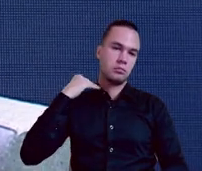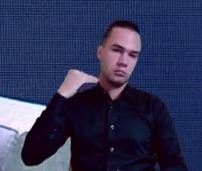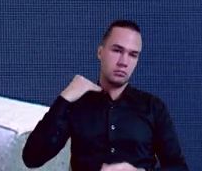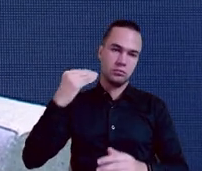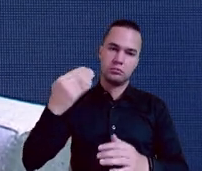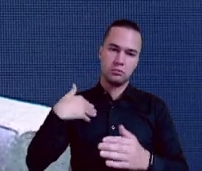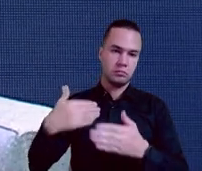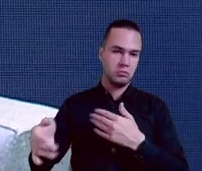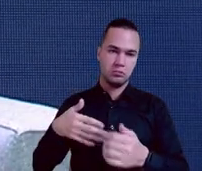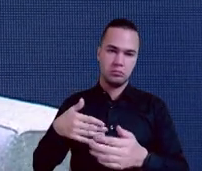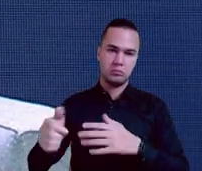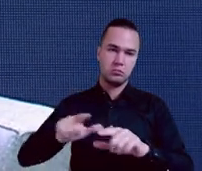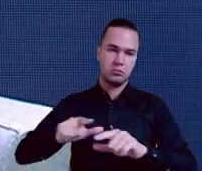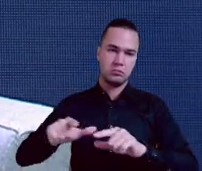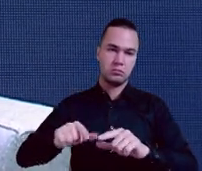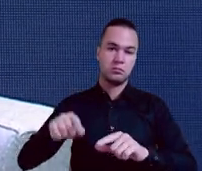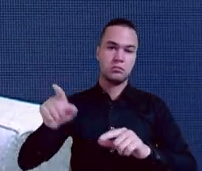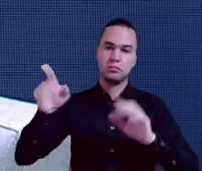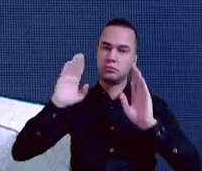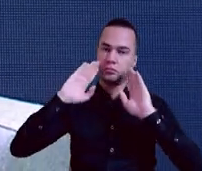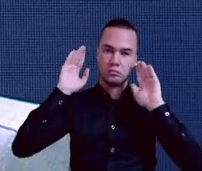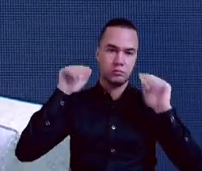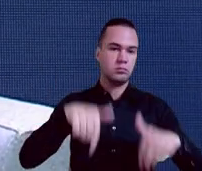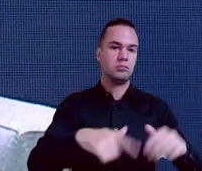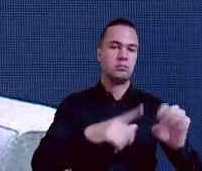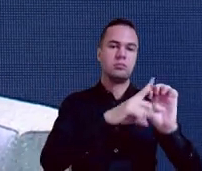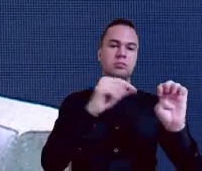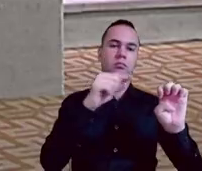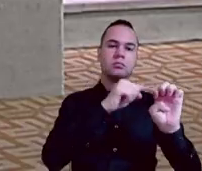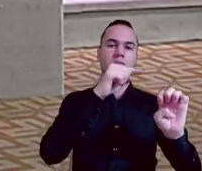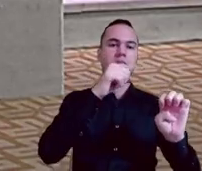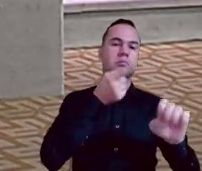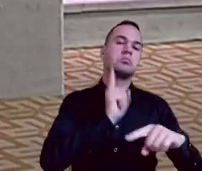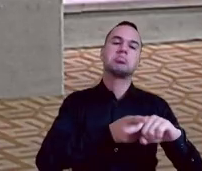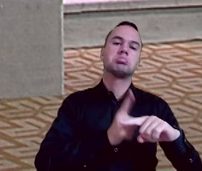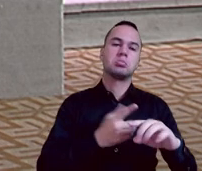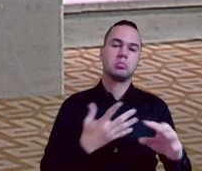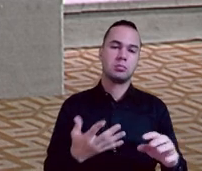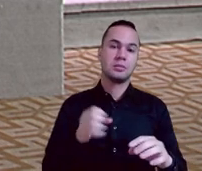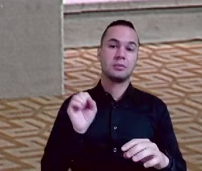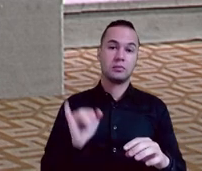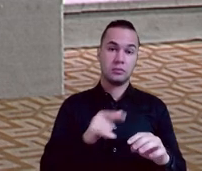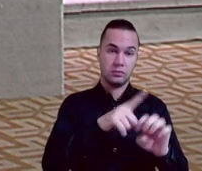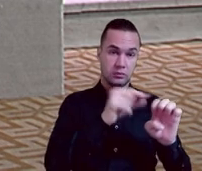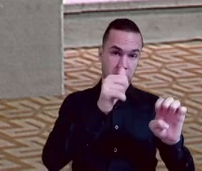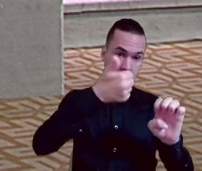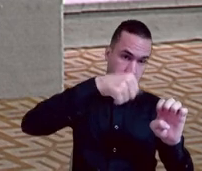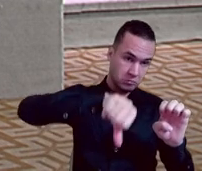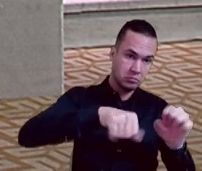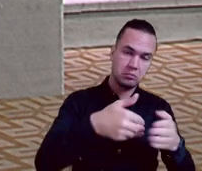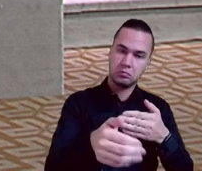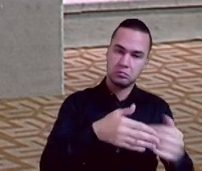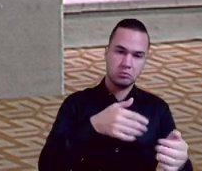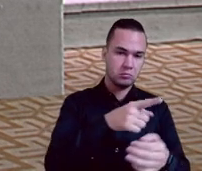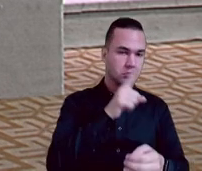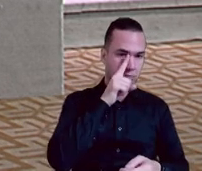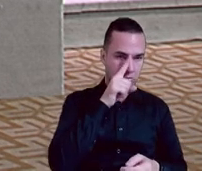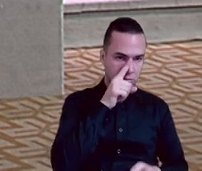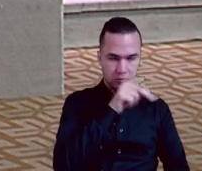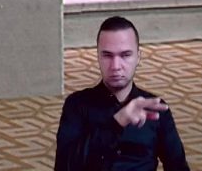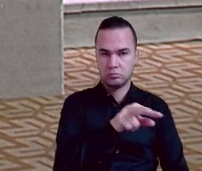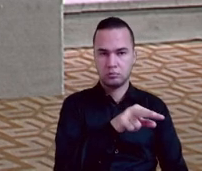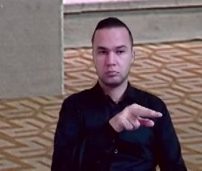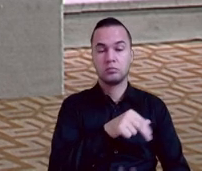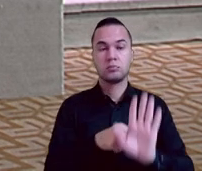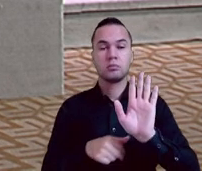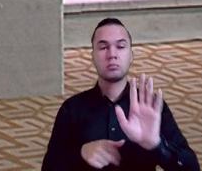para estar empreendendo agora entendendo essa cabeça dele então se bom empreendedor irmão empreendedor eles estão tomando risco né acontece que